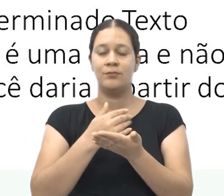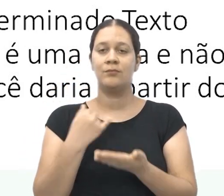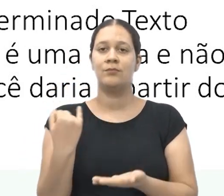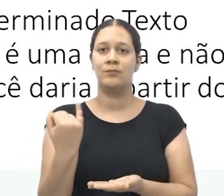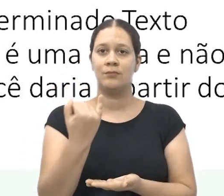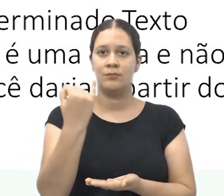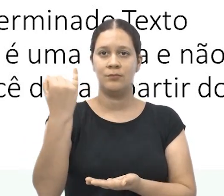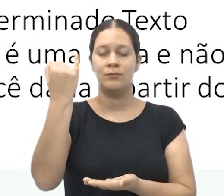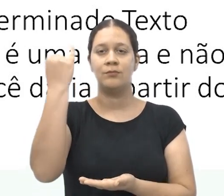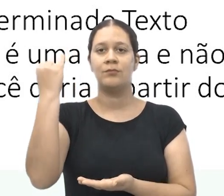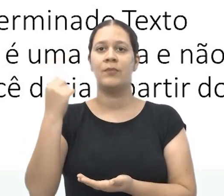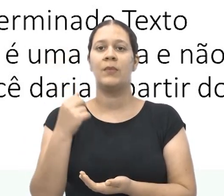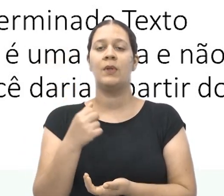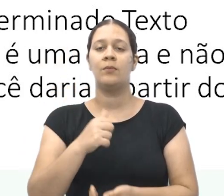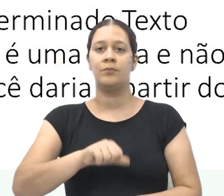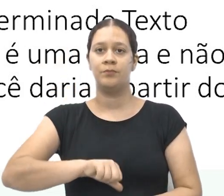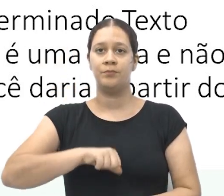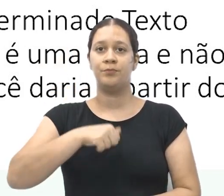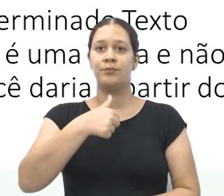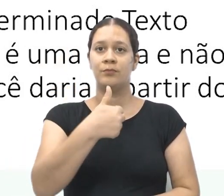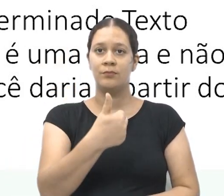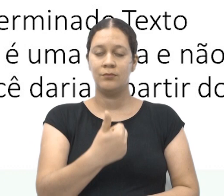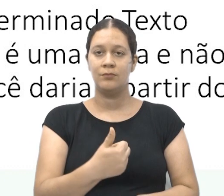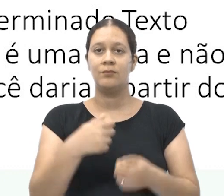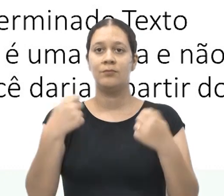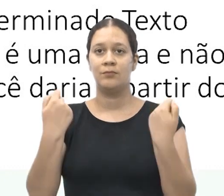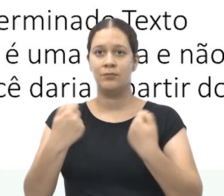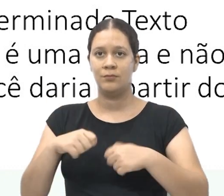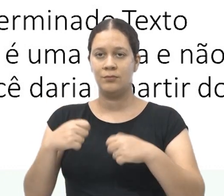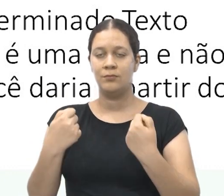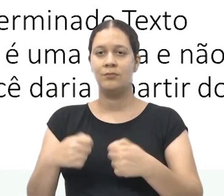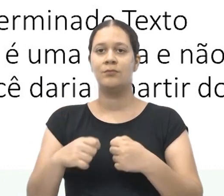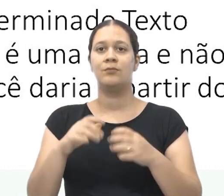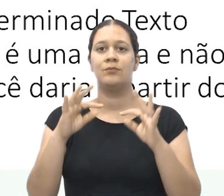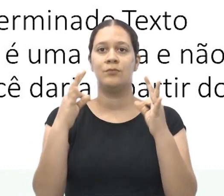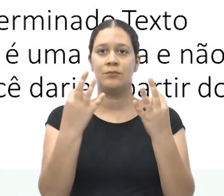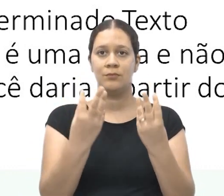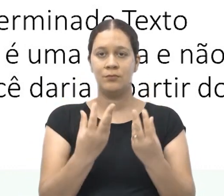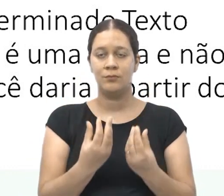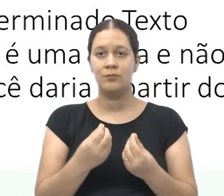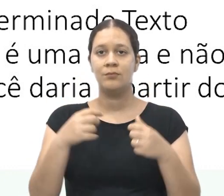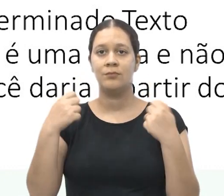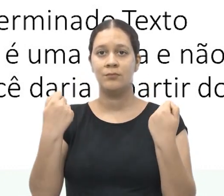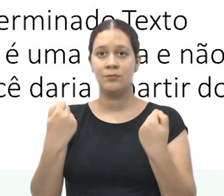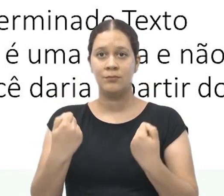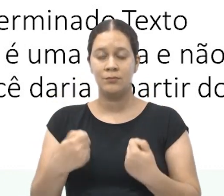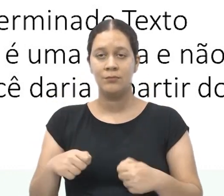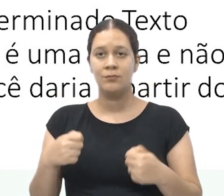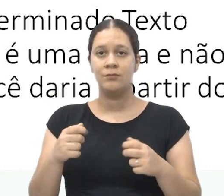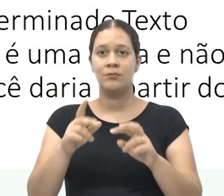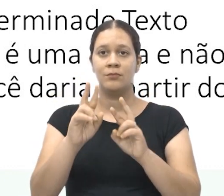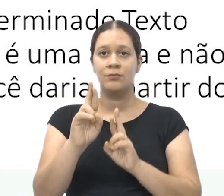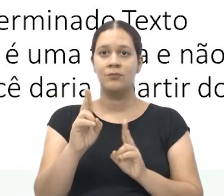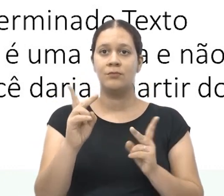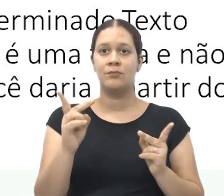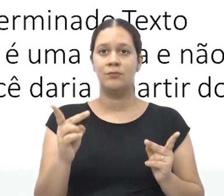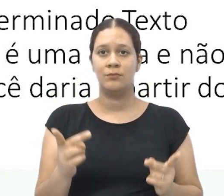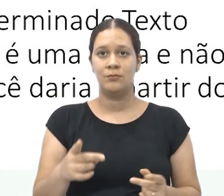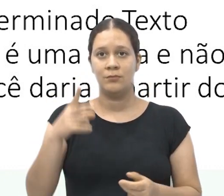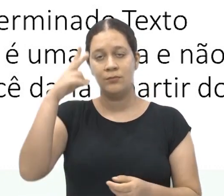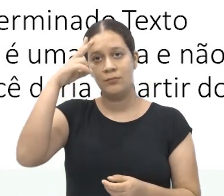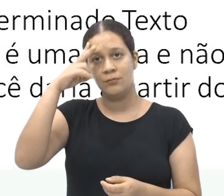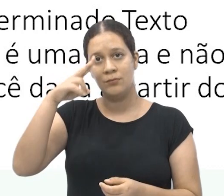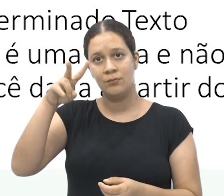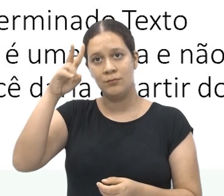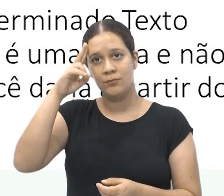escritos, cite 2 atitudes indispensáveis que todos devam ter com relação às diferentes